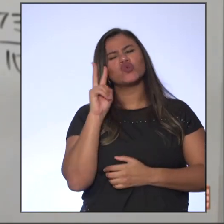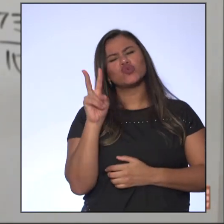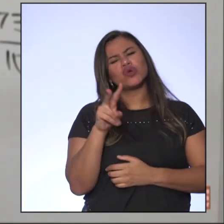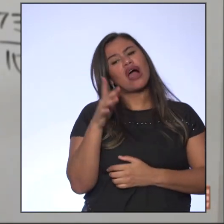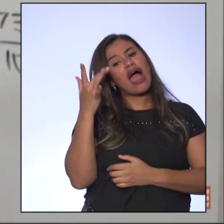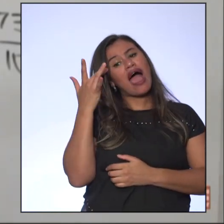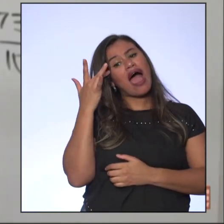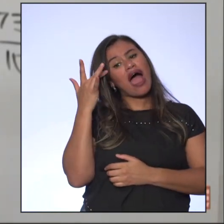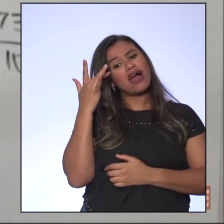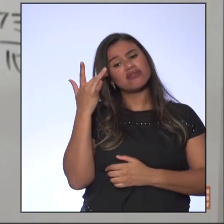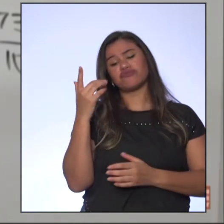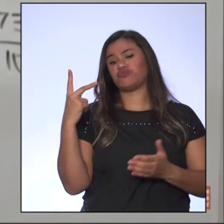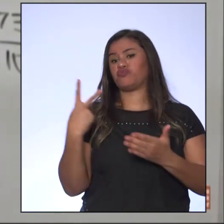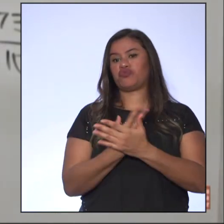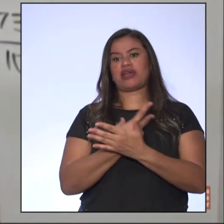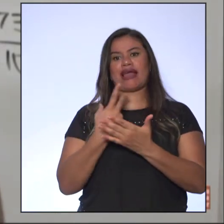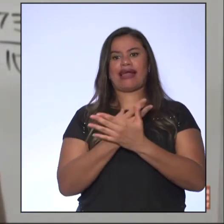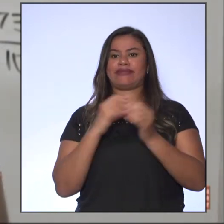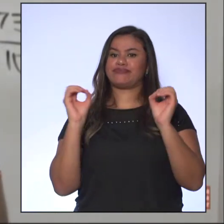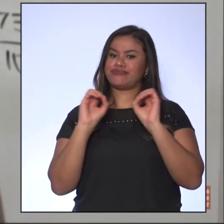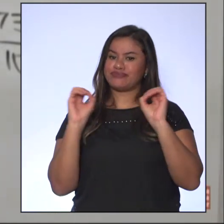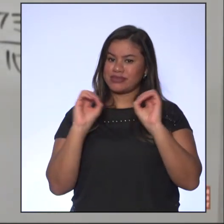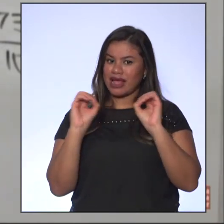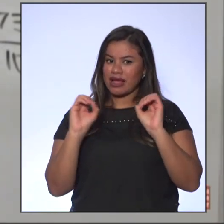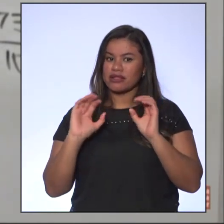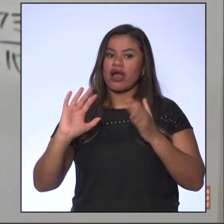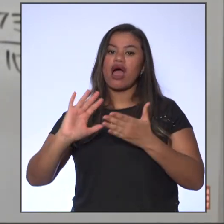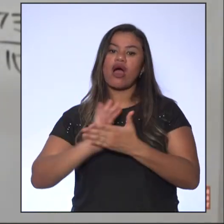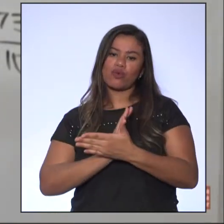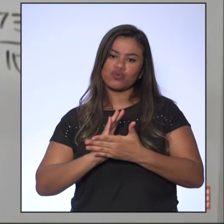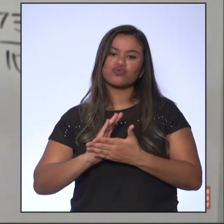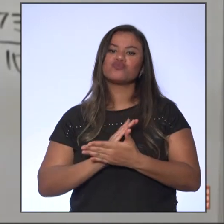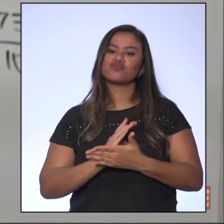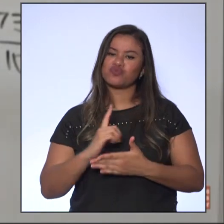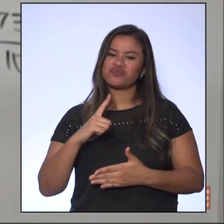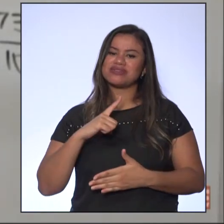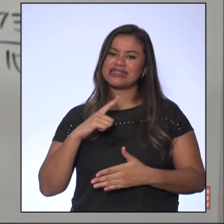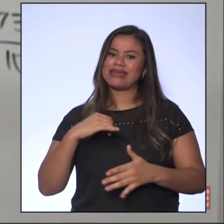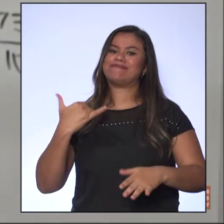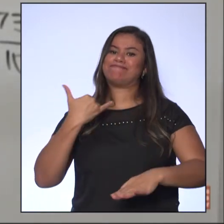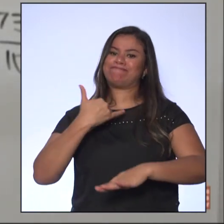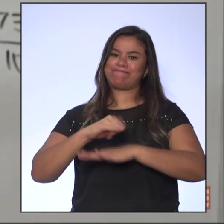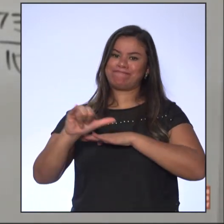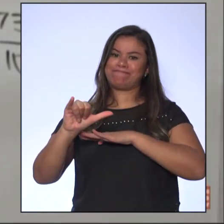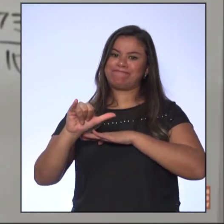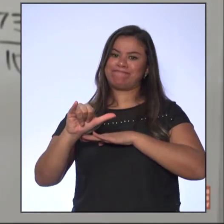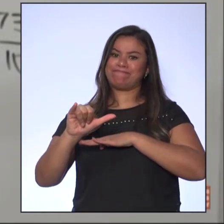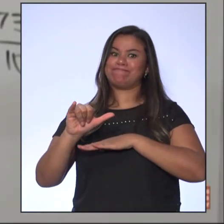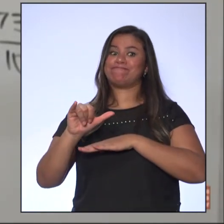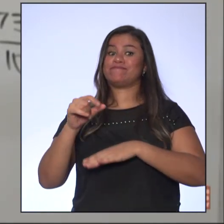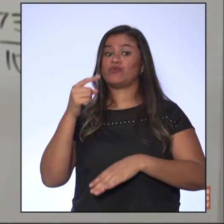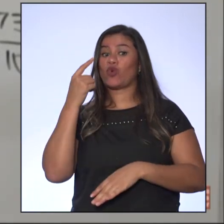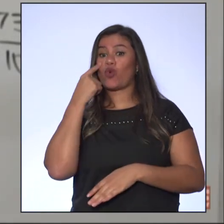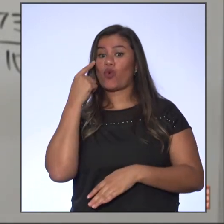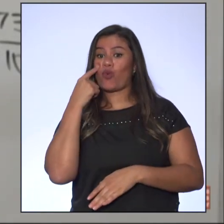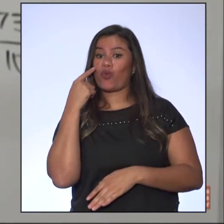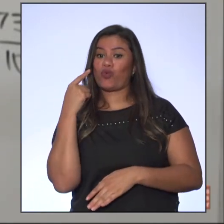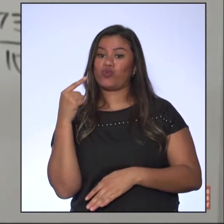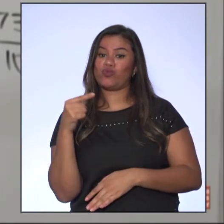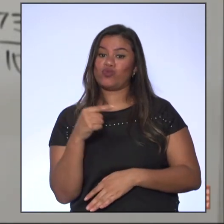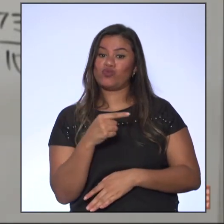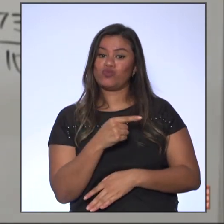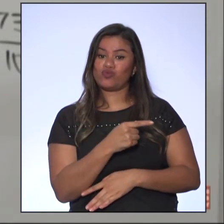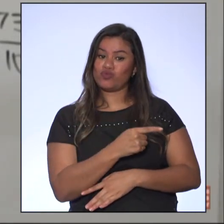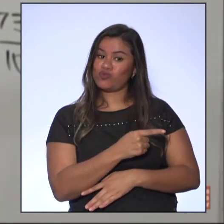isso. Cuidado, tem algumas pegadinhas. Olha só essa situação bem aqui. Imagina se eu tivesse